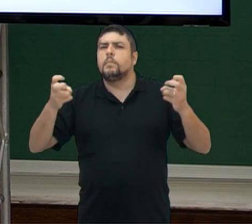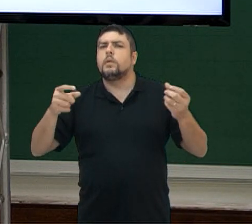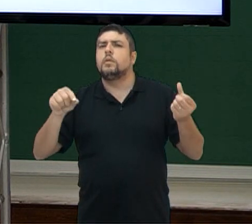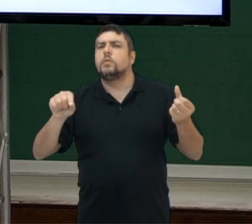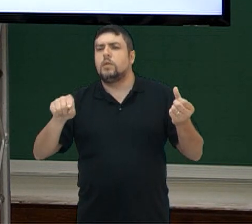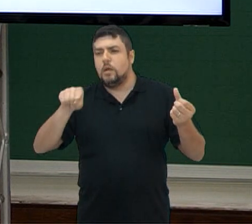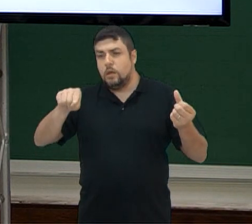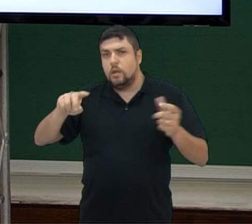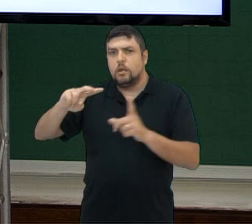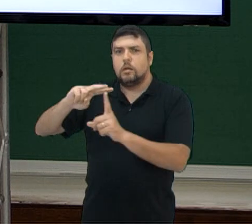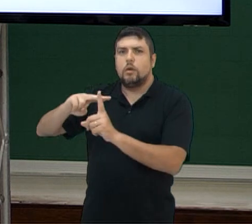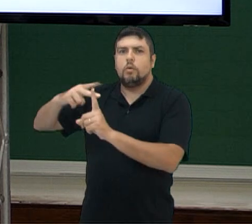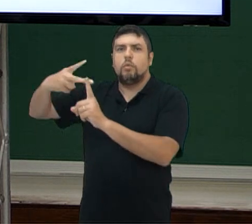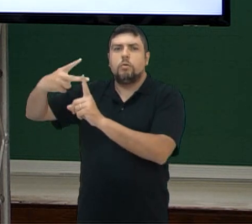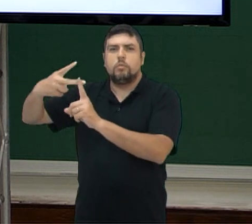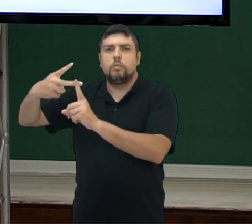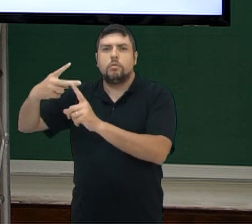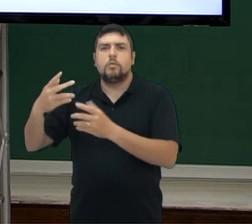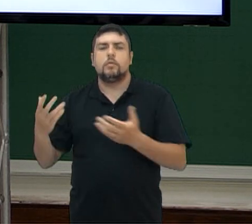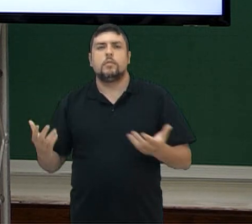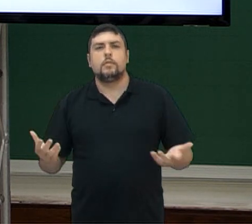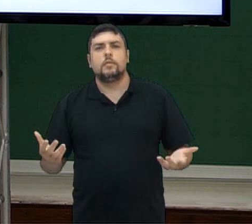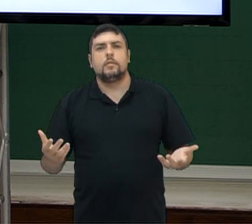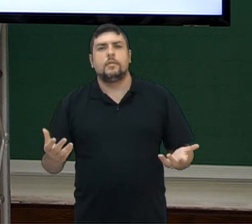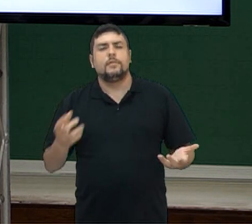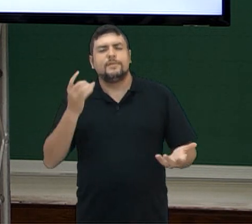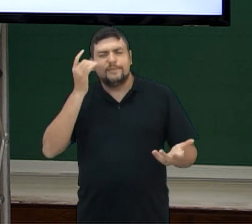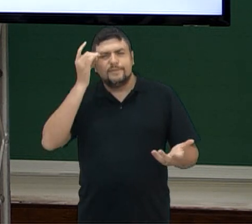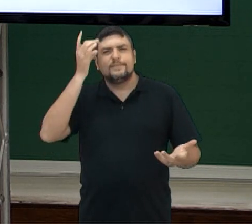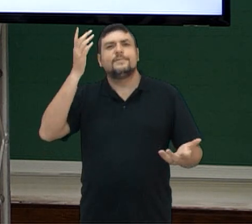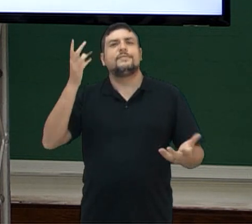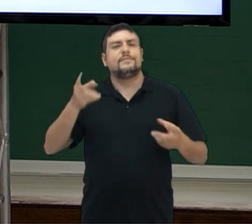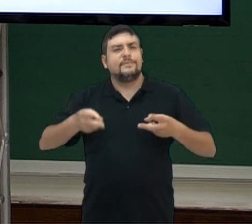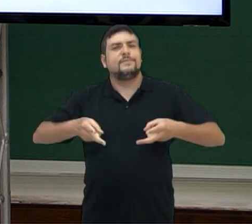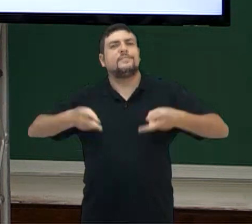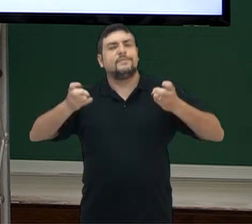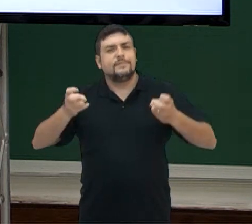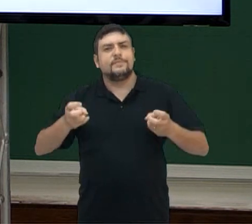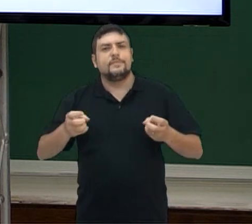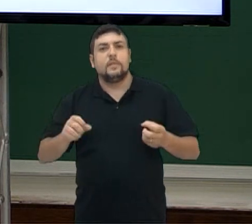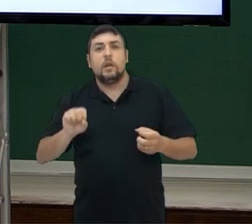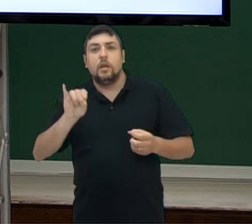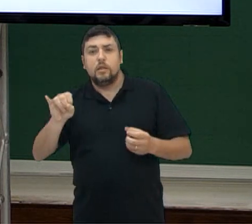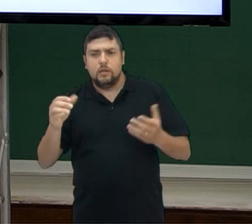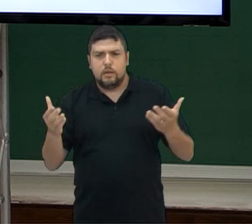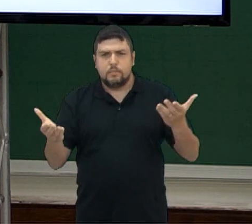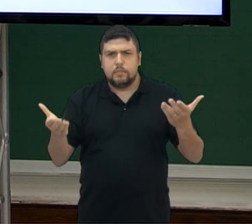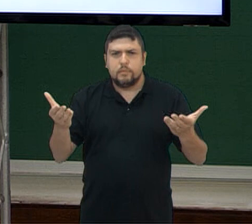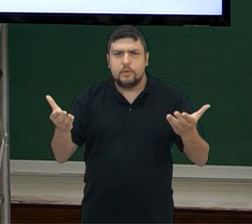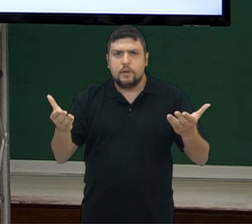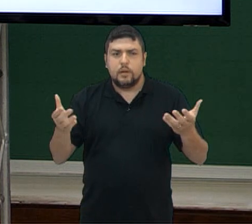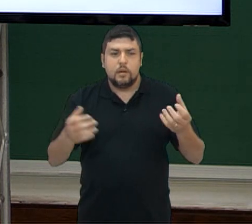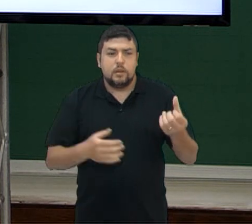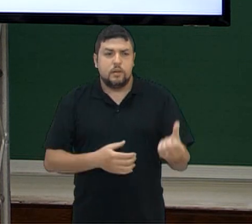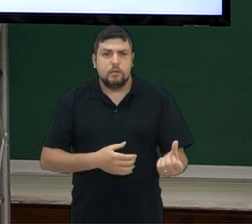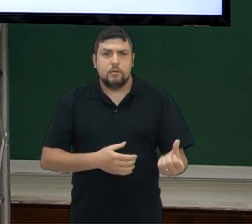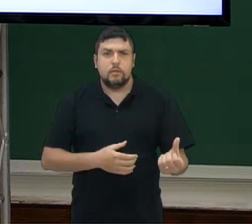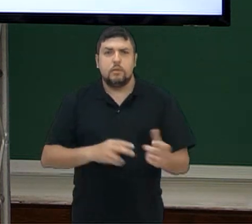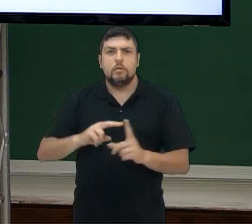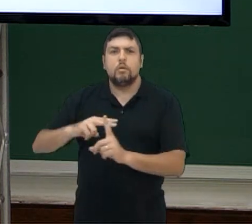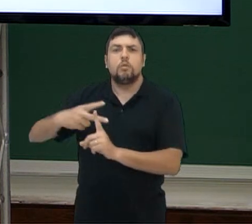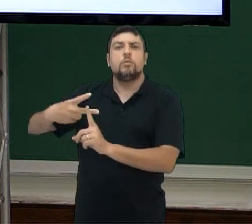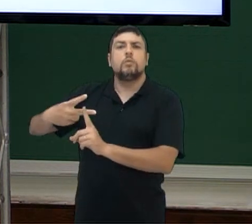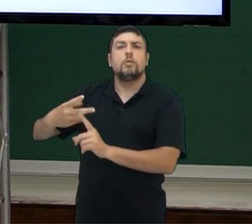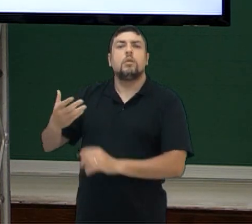72 é o dobro de 36, professora. Se é proporcional, quanto que é o dobro de 6?